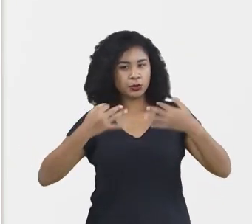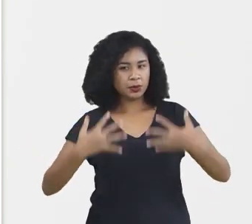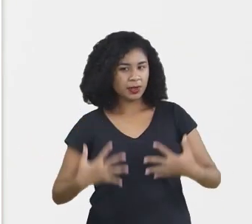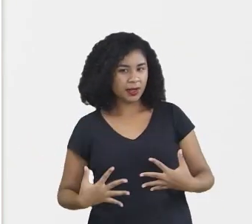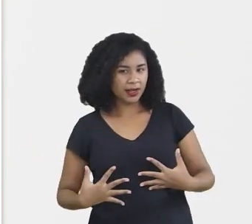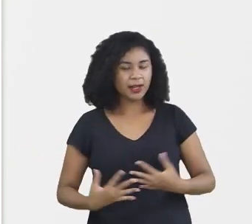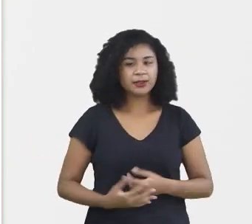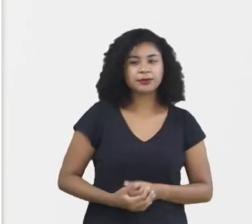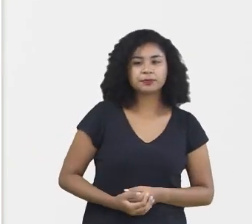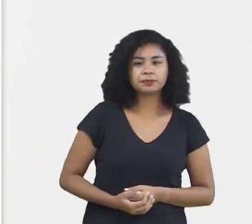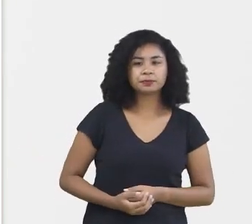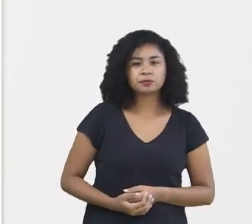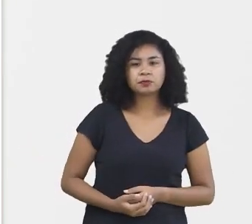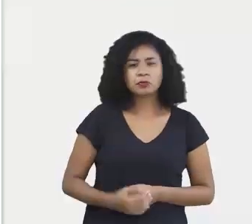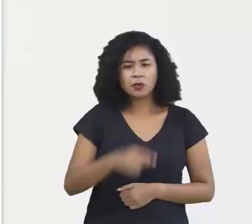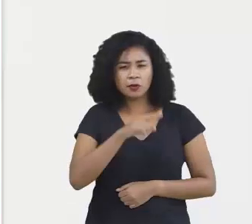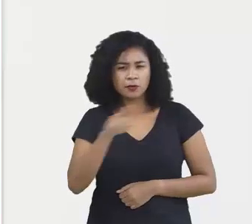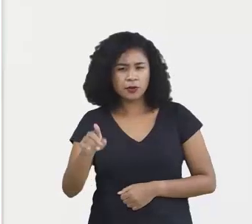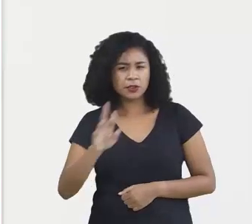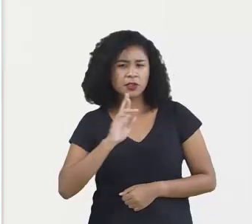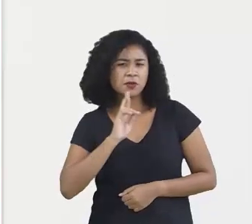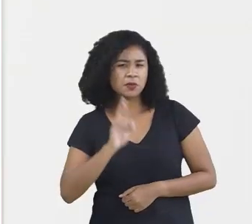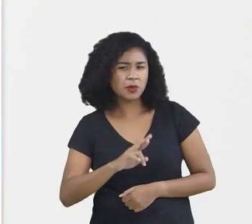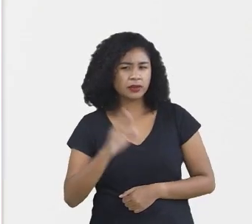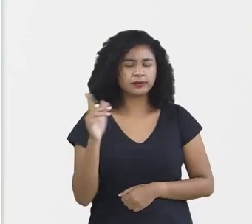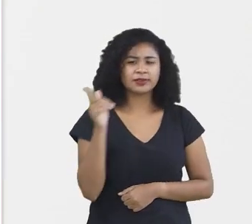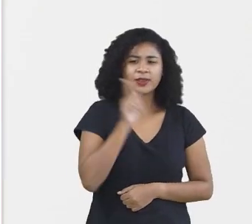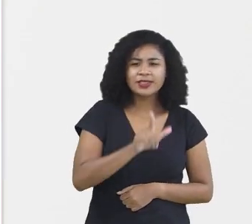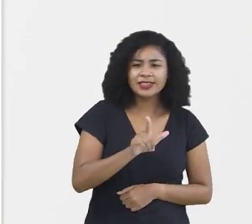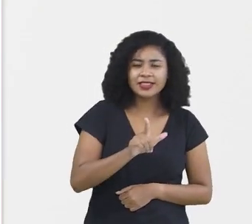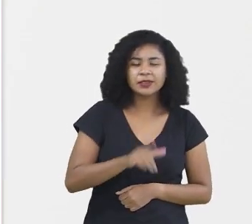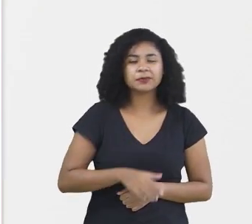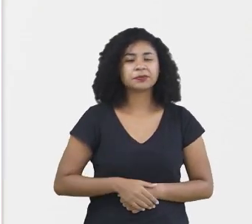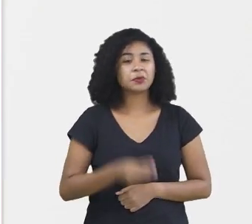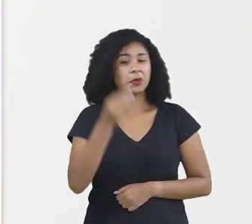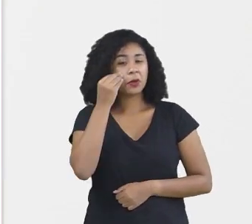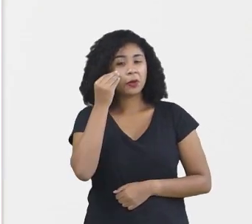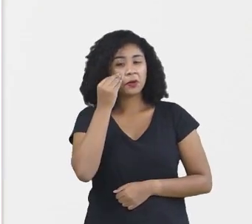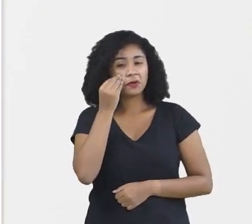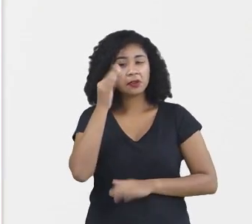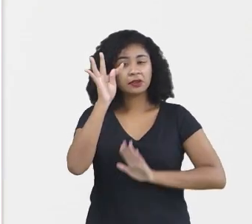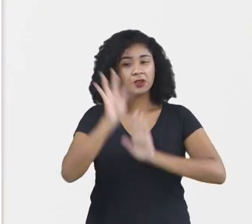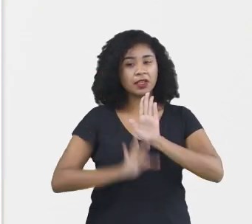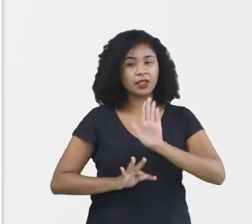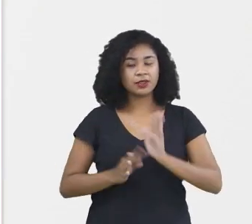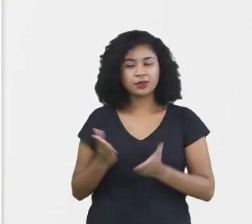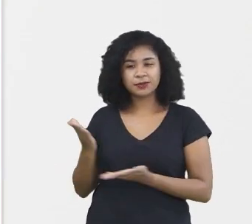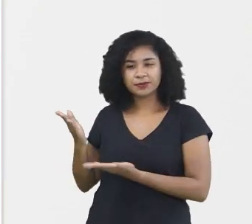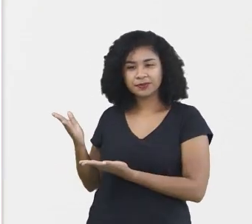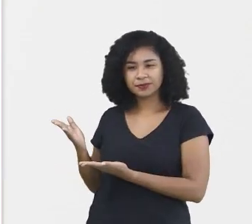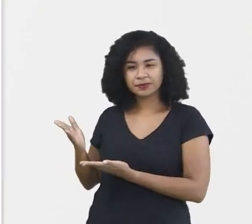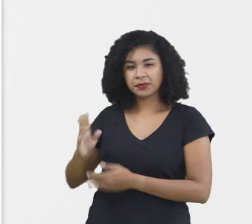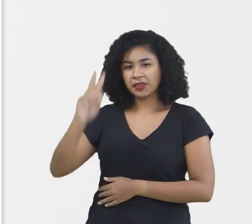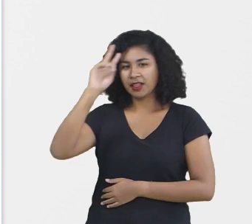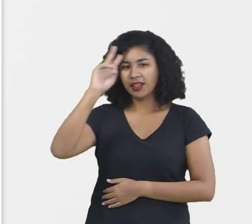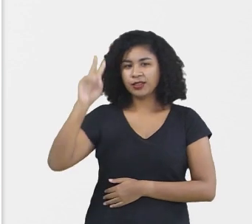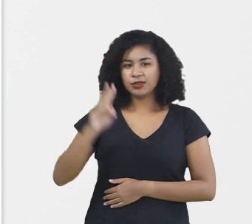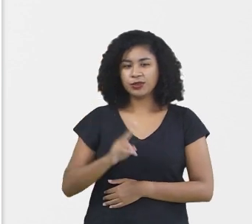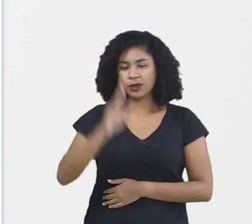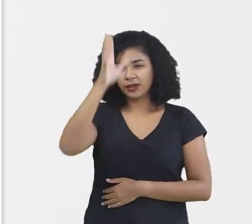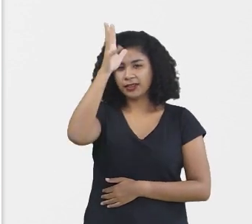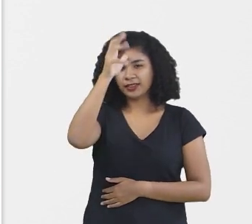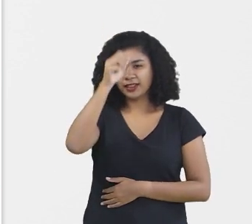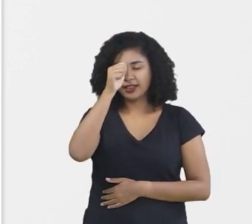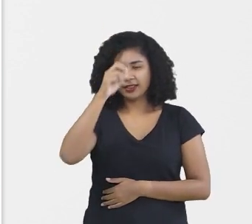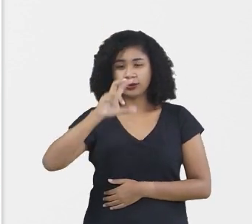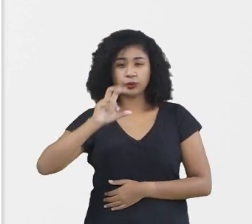vocês conseguiram responder? Então vamos voltar lá no texto para a gente ver a história da galinha e os ovos de ouro, né?